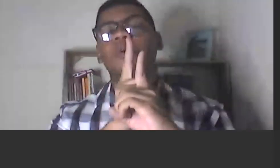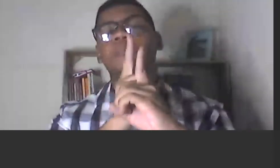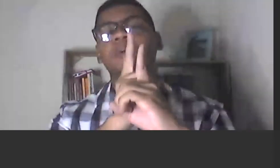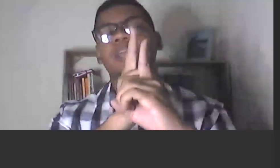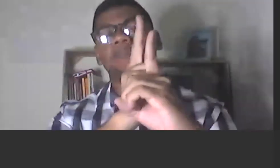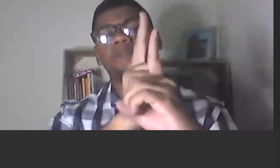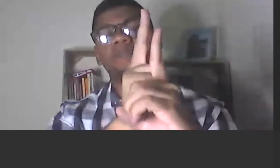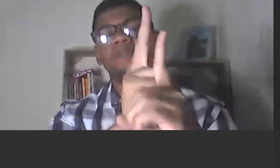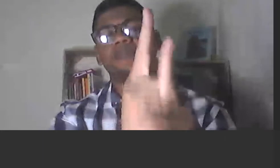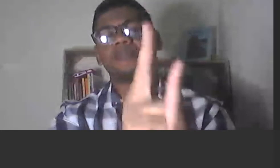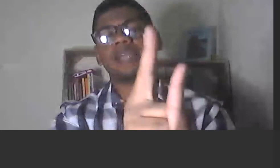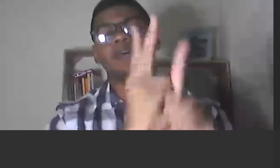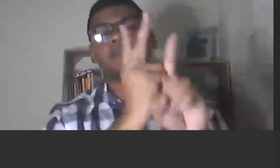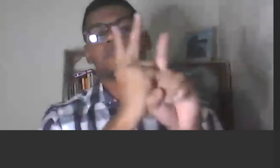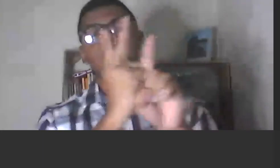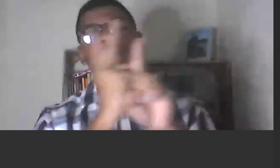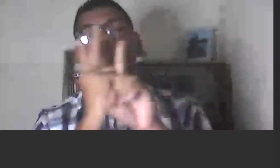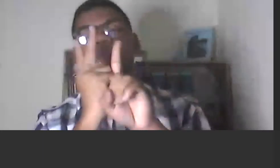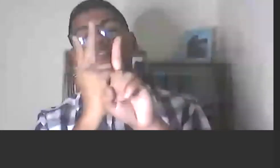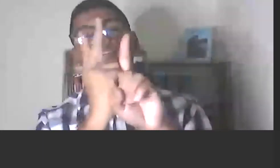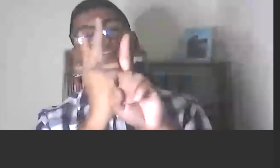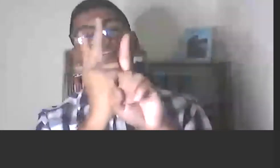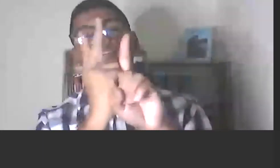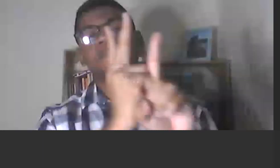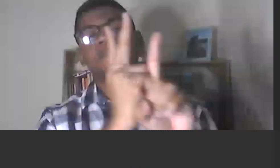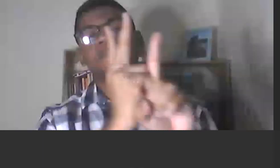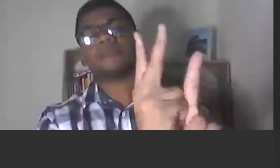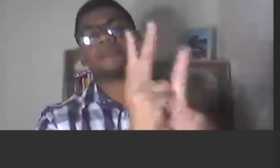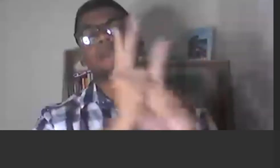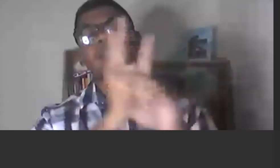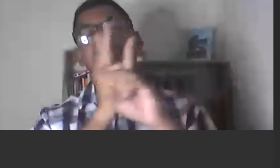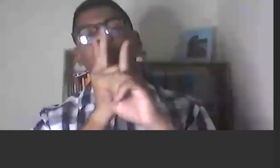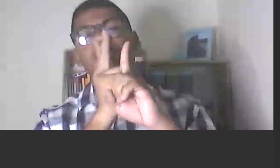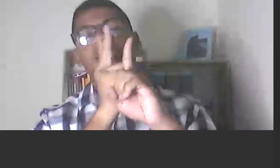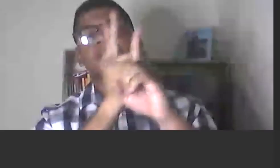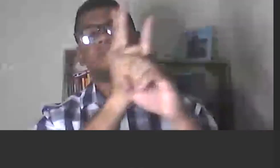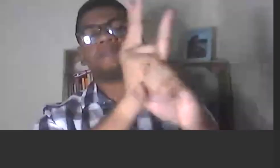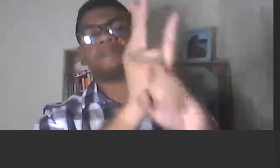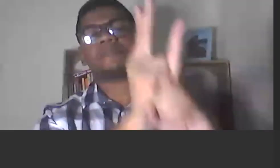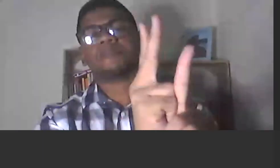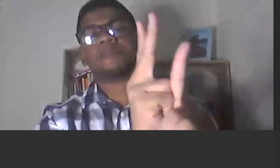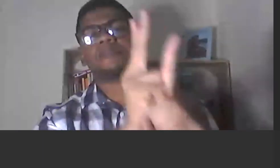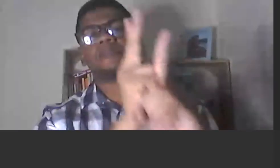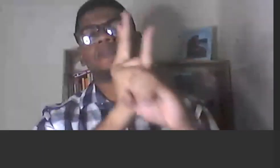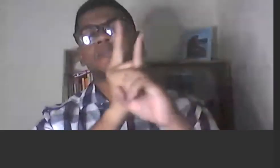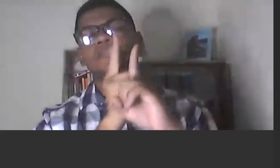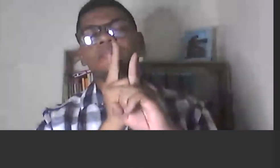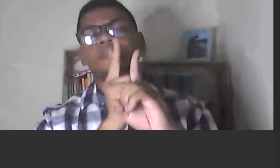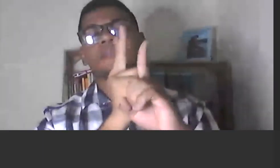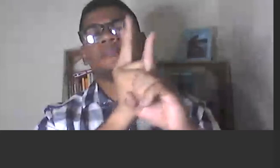vão me acompanhar. Tá? Ó. O sinal fica aqui, ó. Acompanhar.